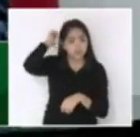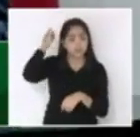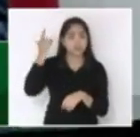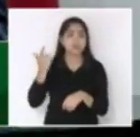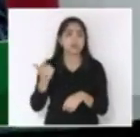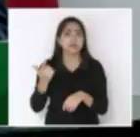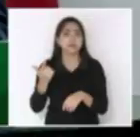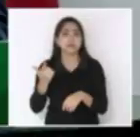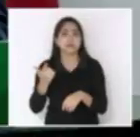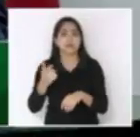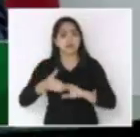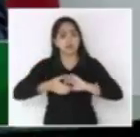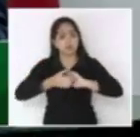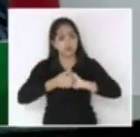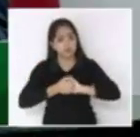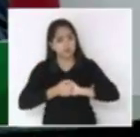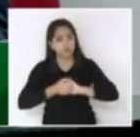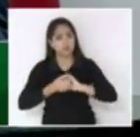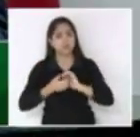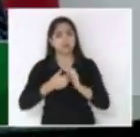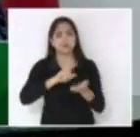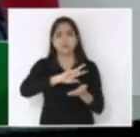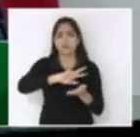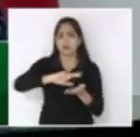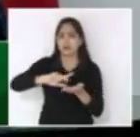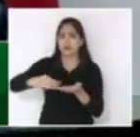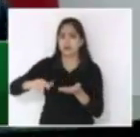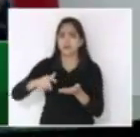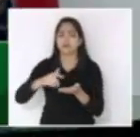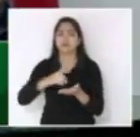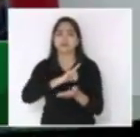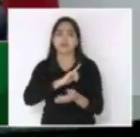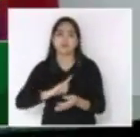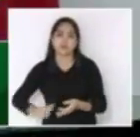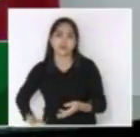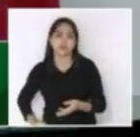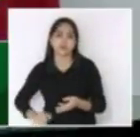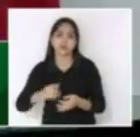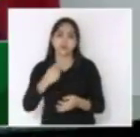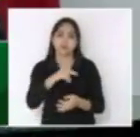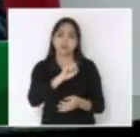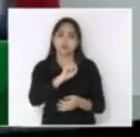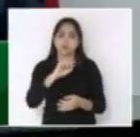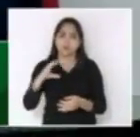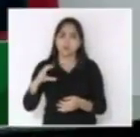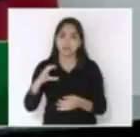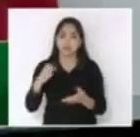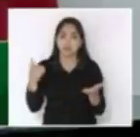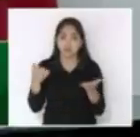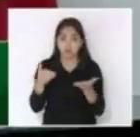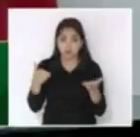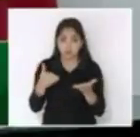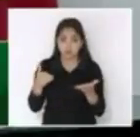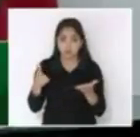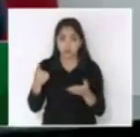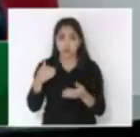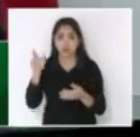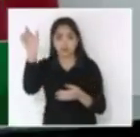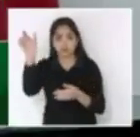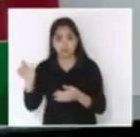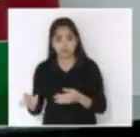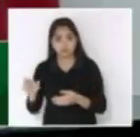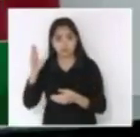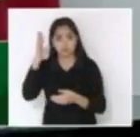Luiz Henrique da Silveira e tantos outros. E agora, a atual gestão do governador João Raimundo